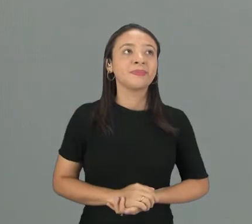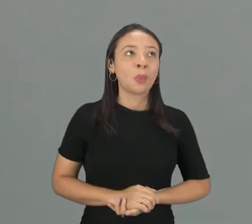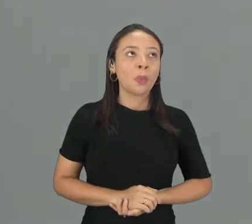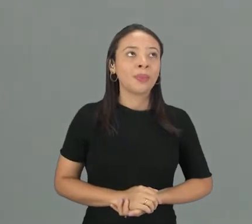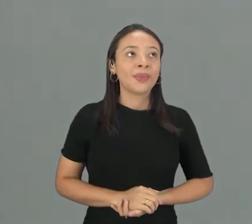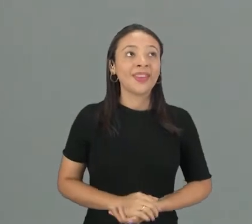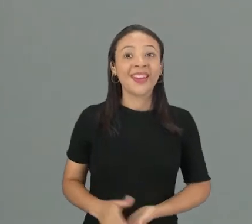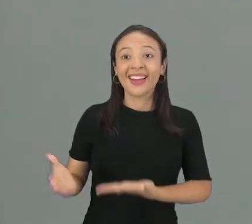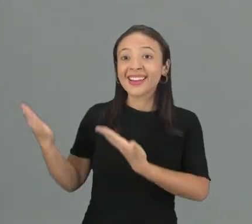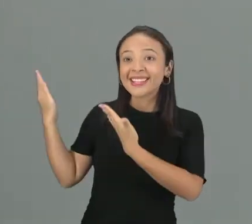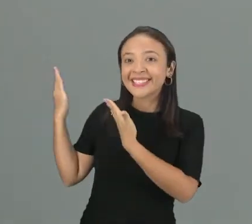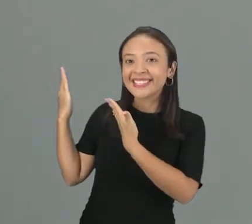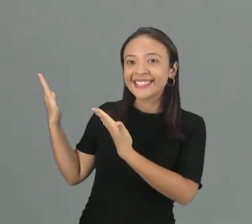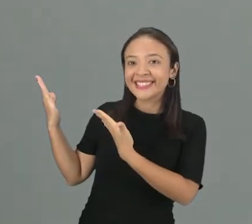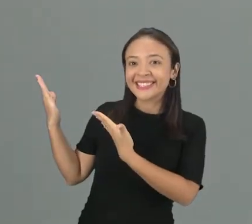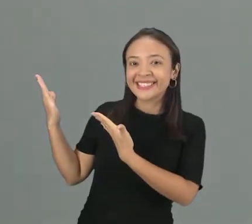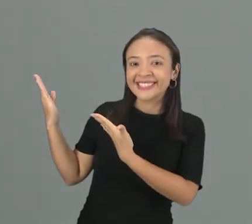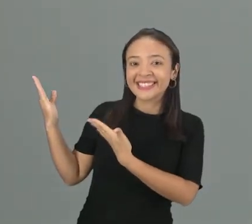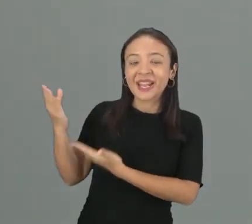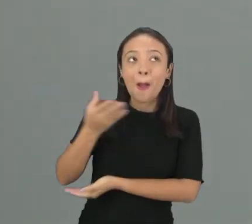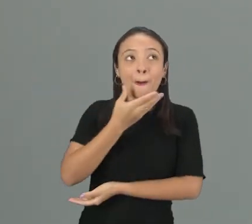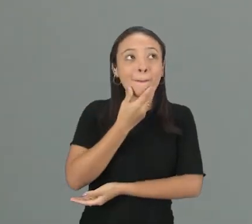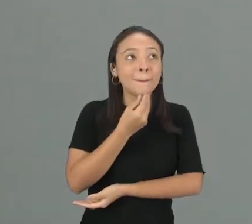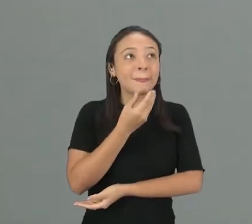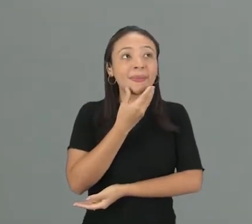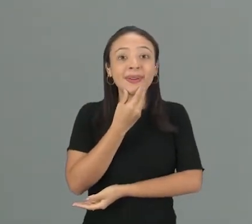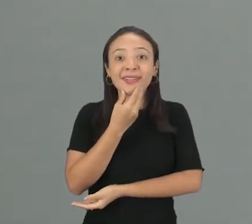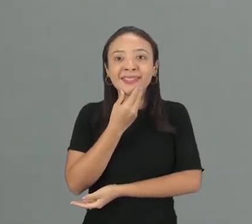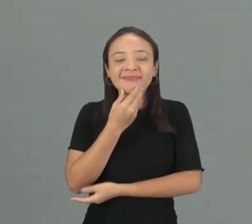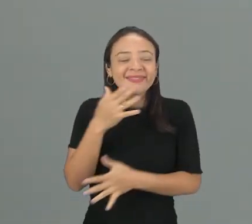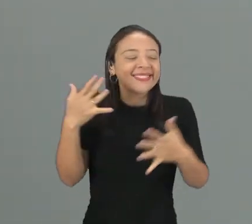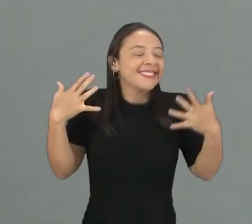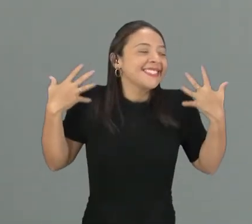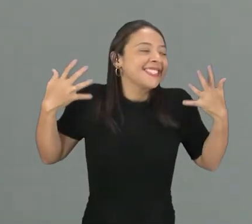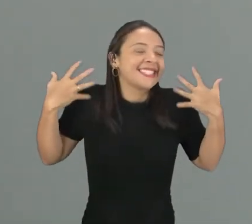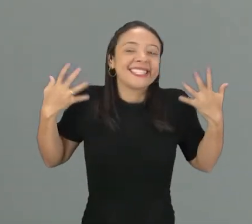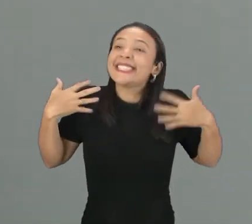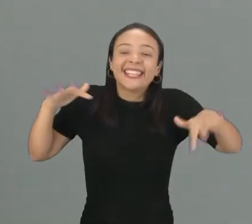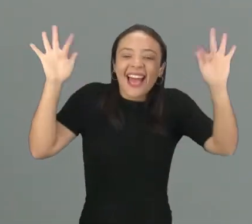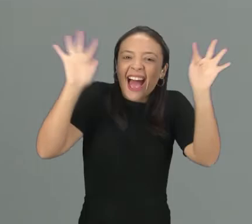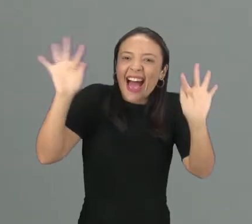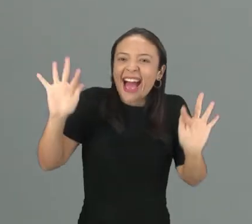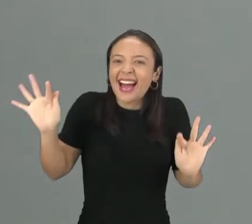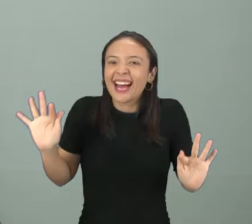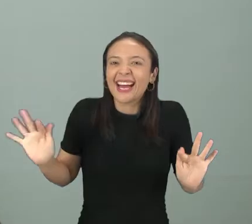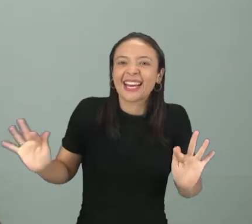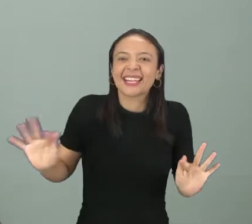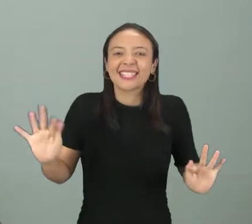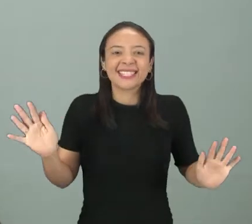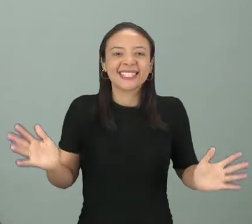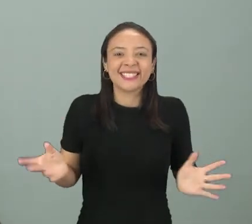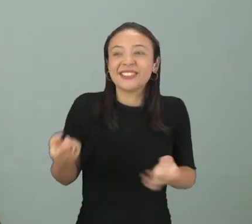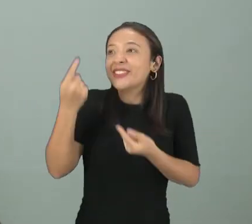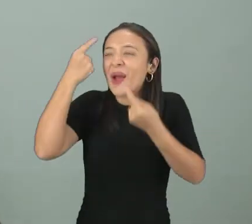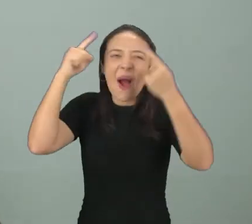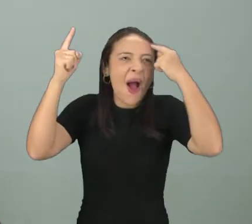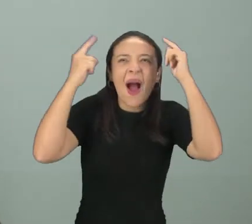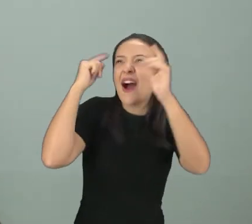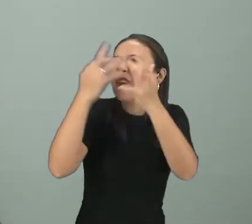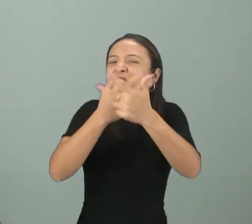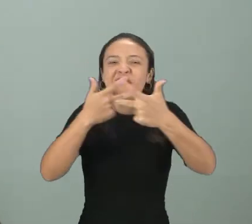Olhem só Carlinhos Agora está todo contente todo é cheio de